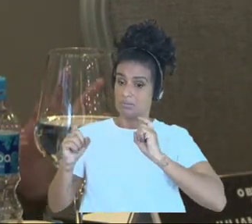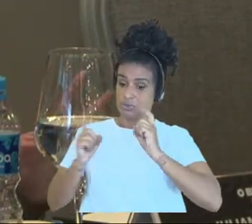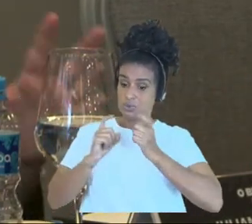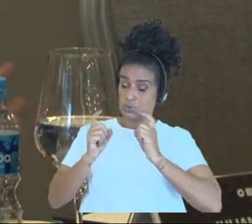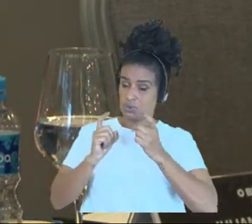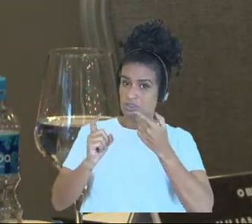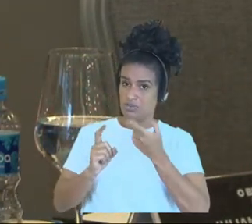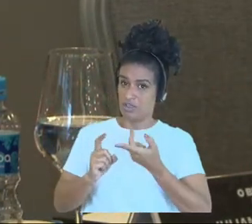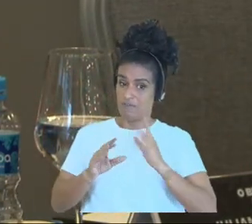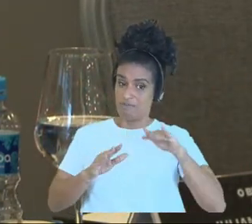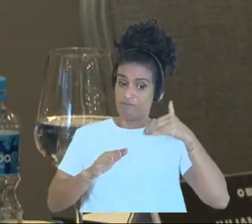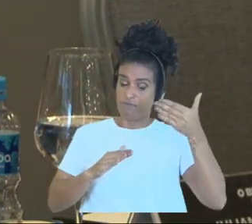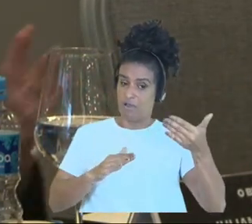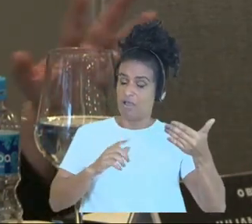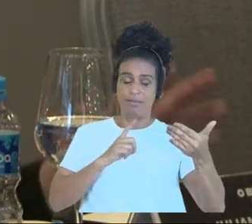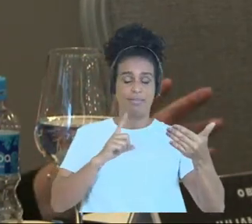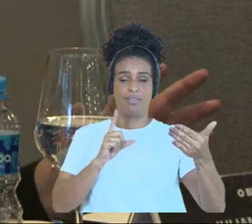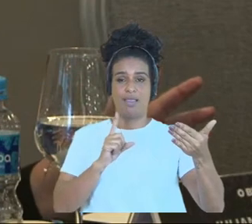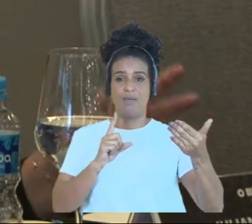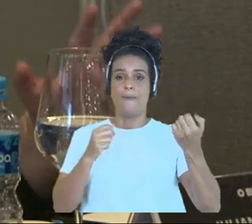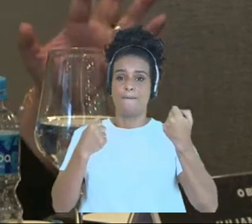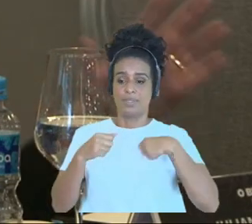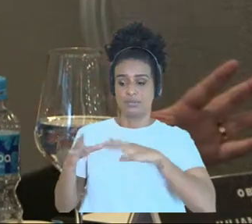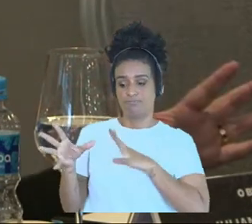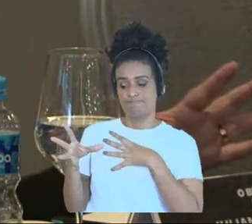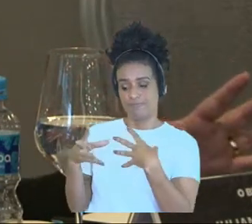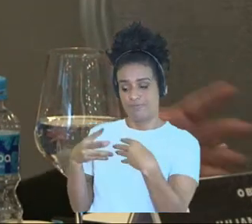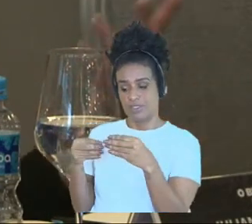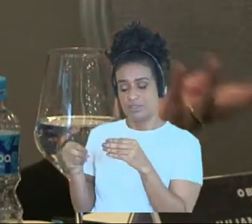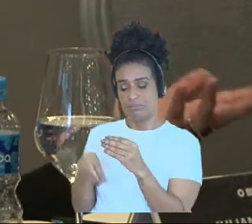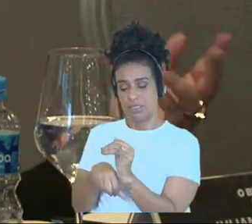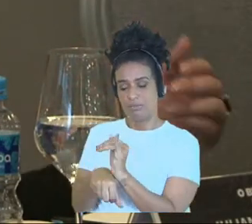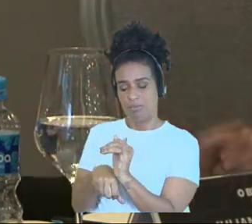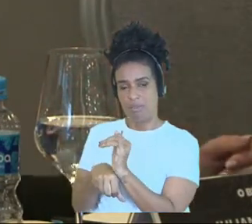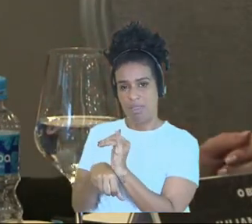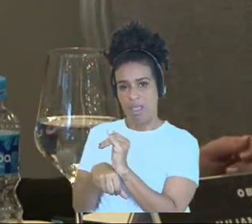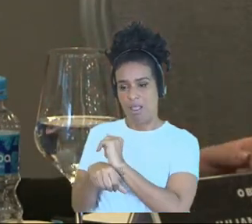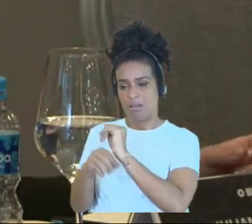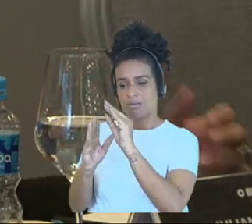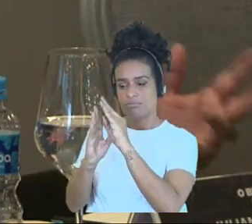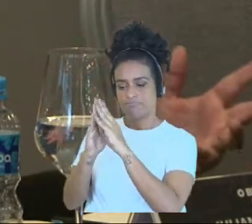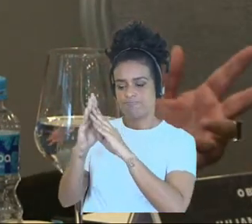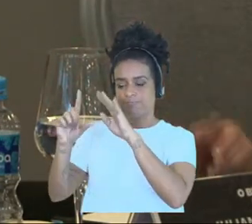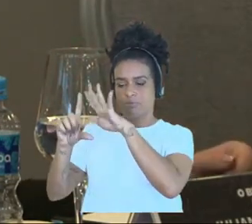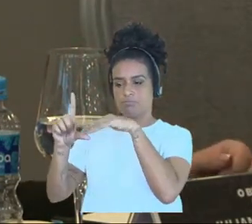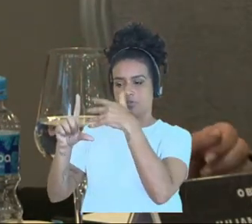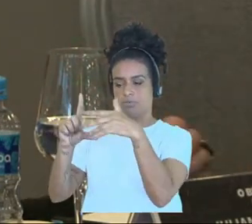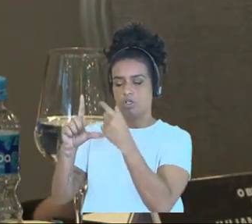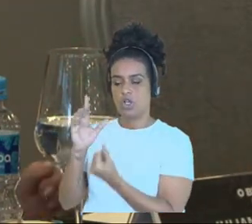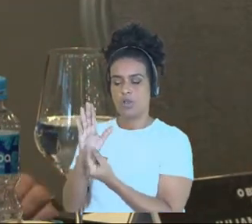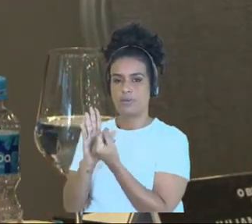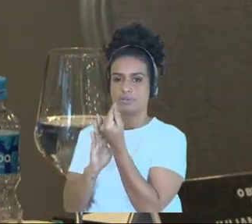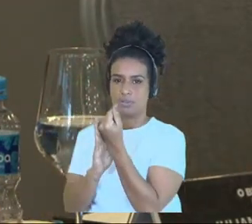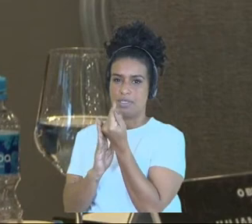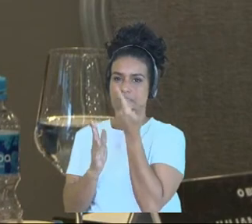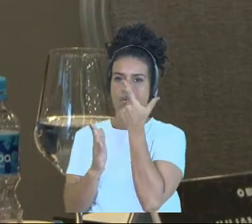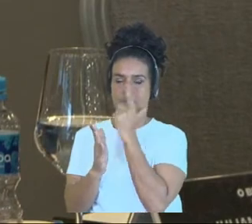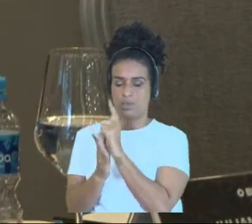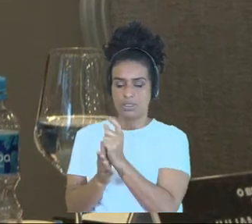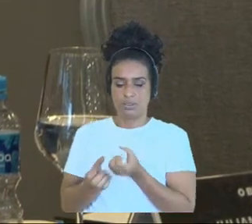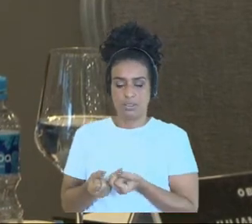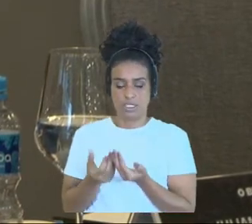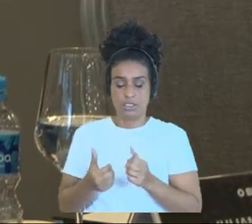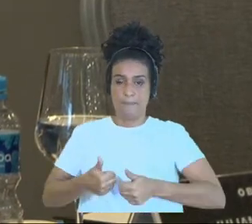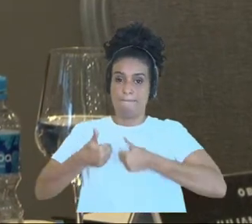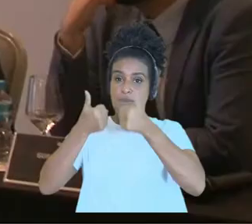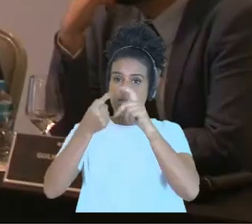pensar só por fora, a gente tem que pensar em certa flexibilidade dentro do orçamento para que a gente consiga gastar melhor de forma mais sustentável.